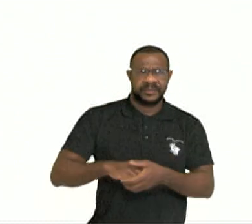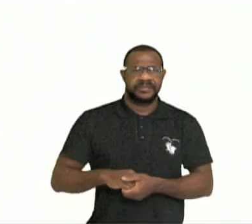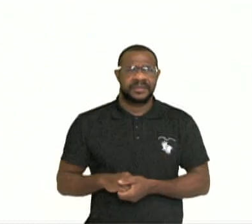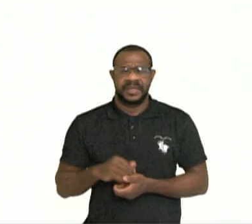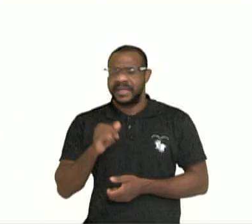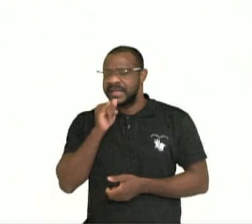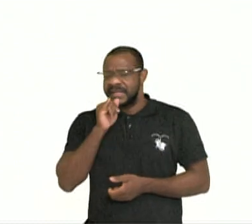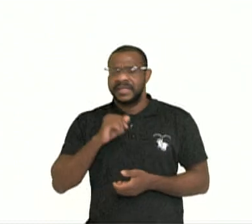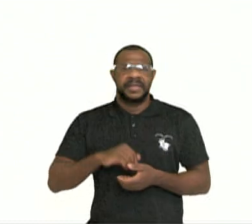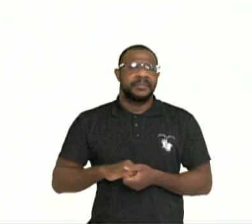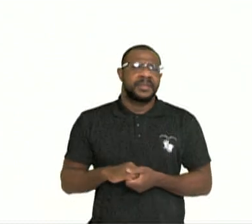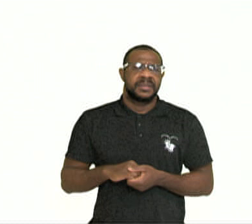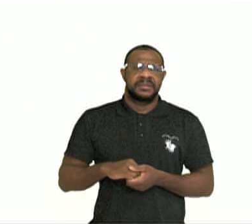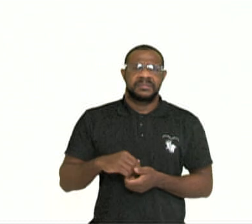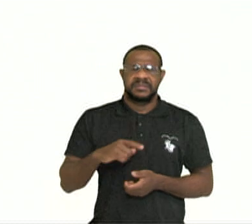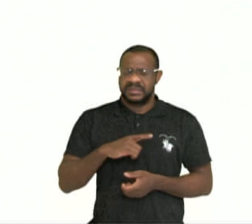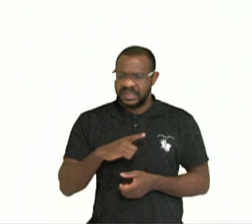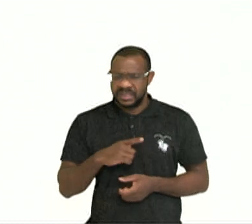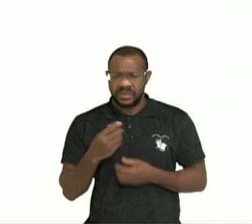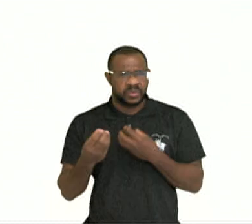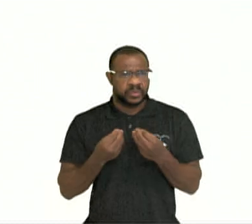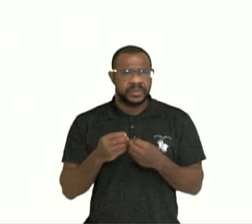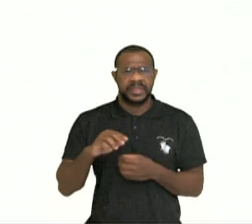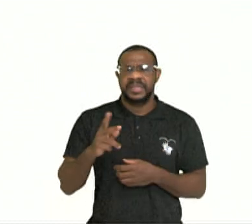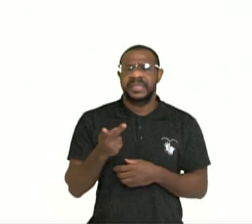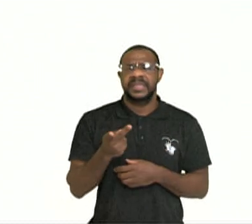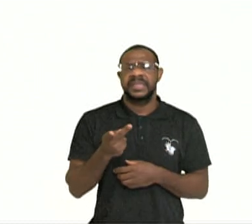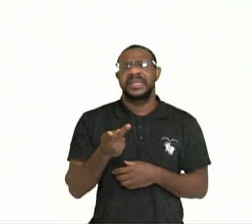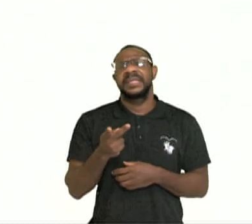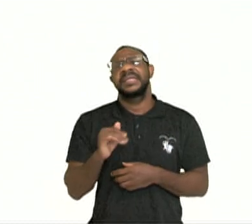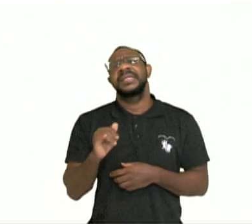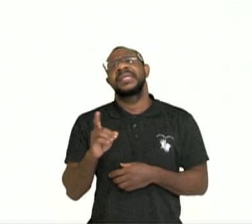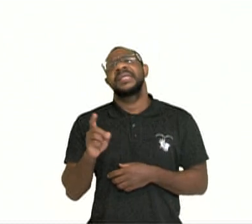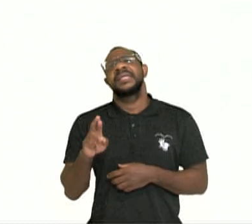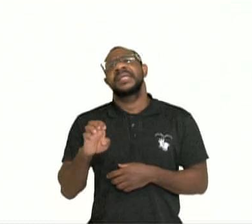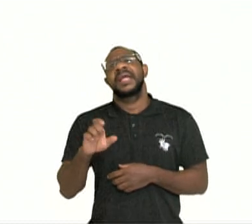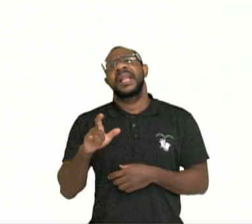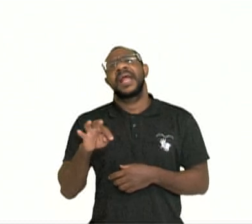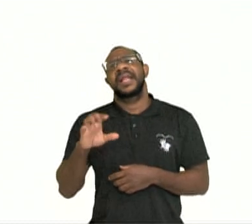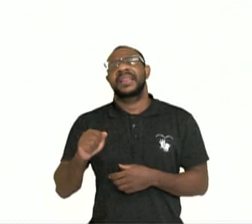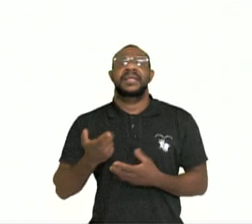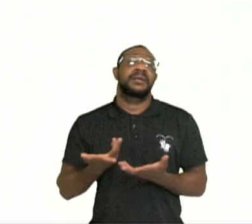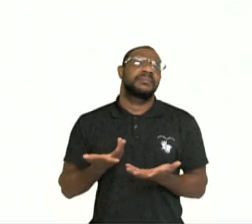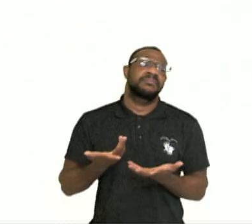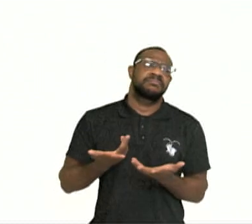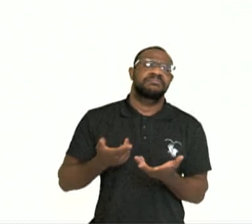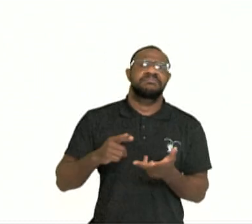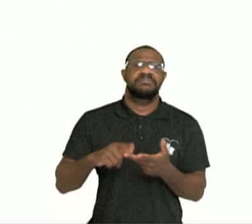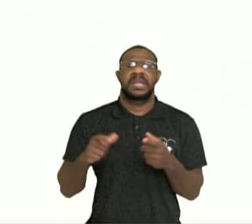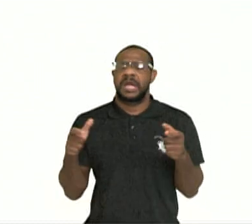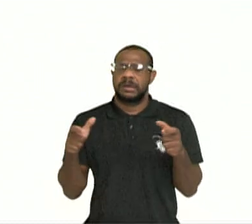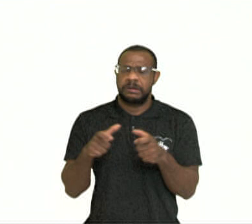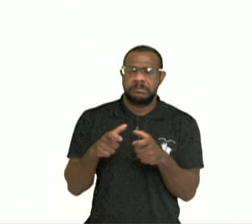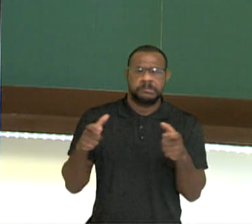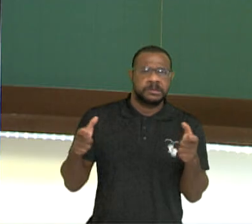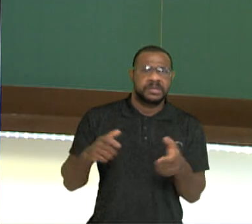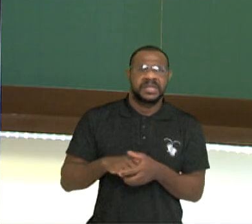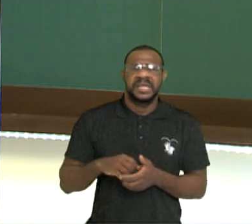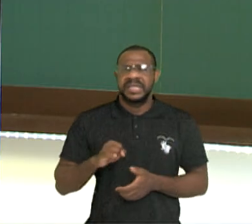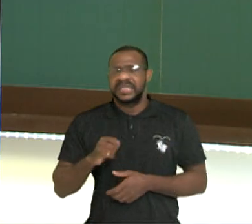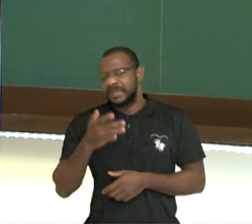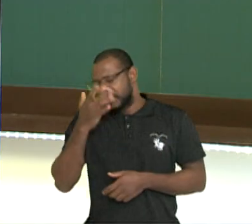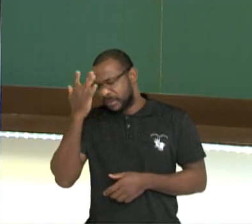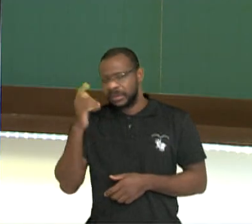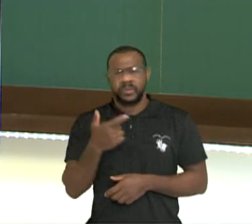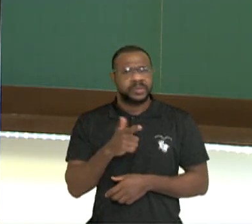vive existem hidrelétricas estabelecidas, sejam hidrelétricas grandes ou pequenas, se as pessoas obtêm